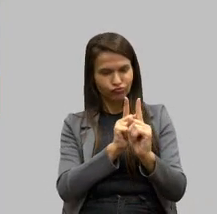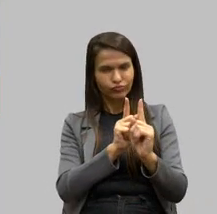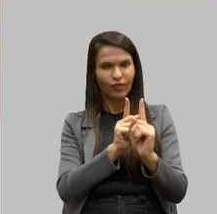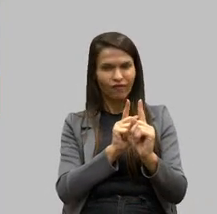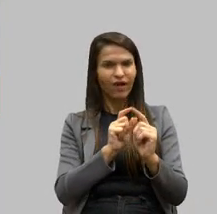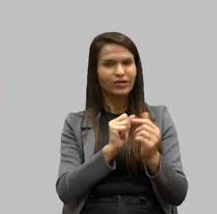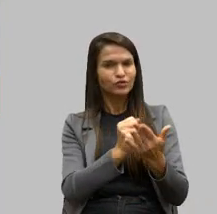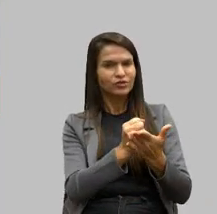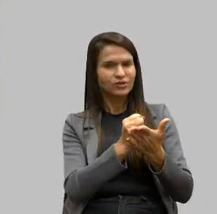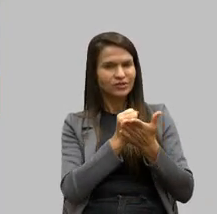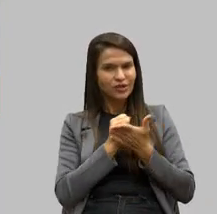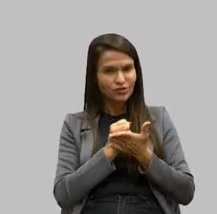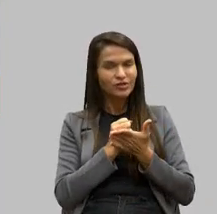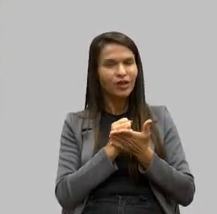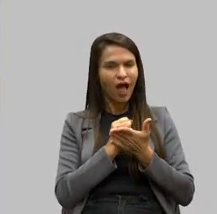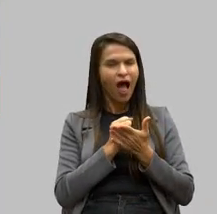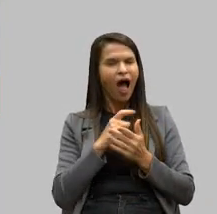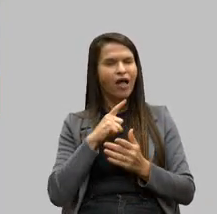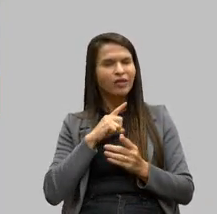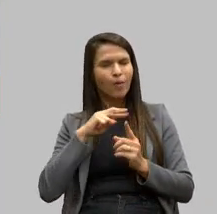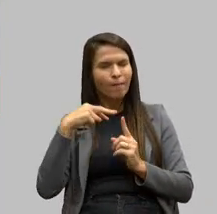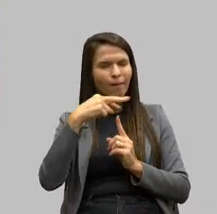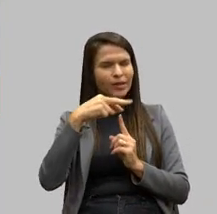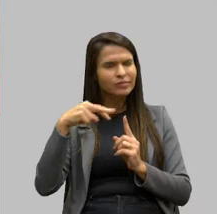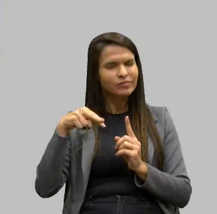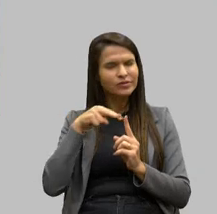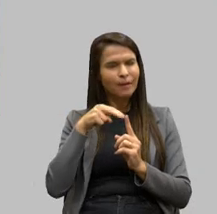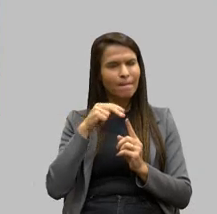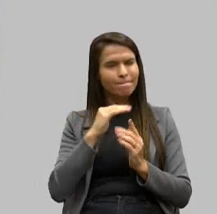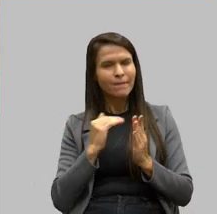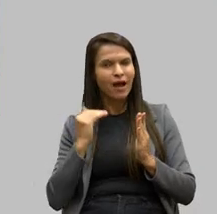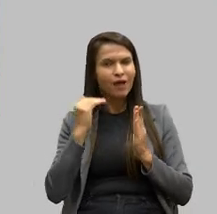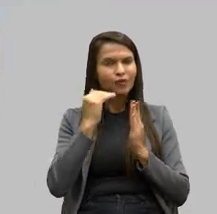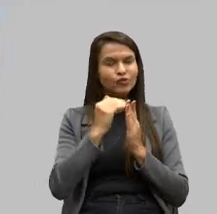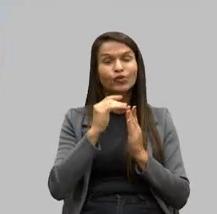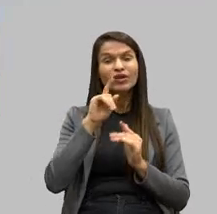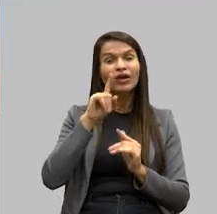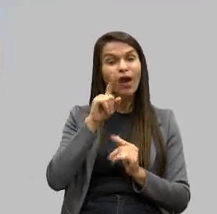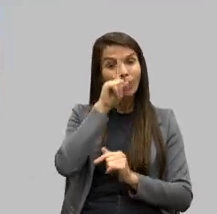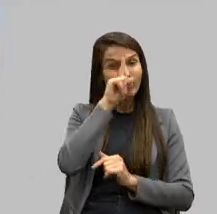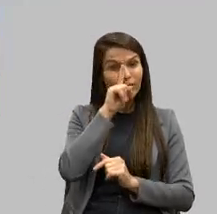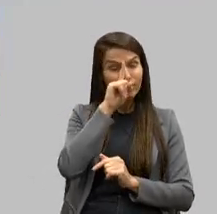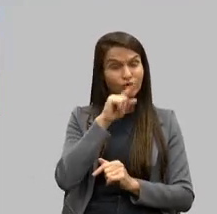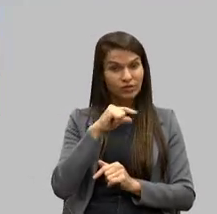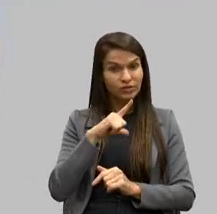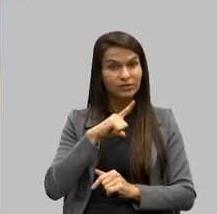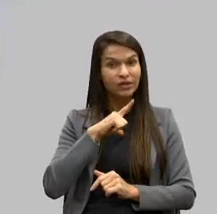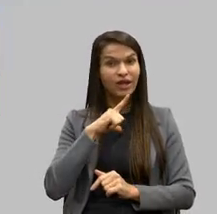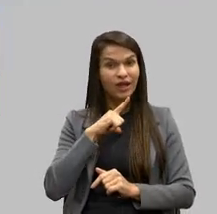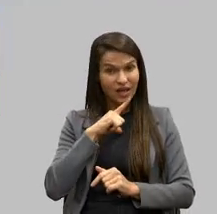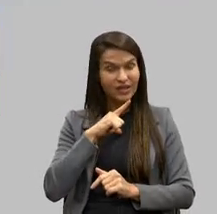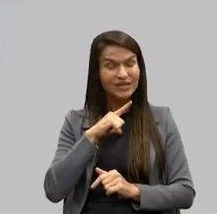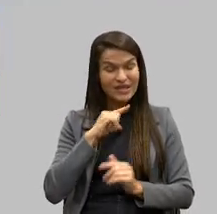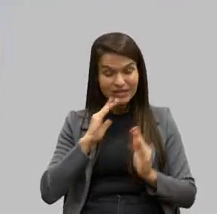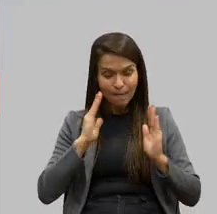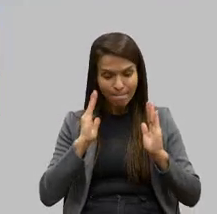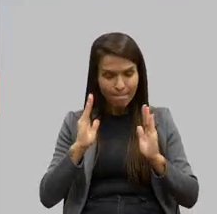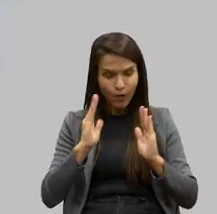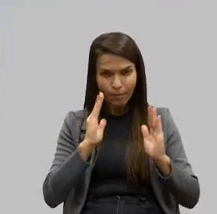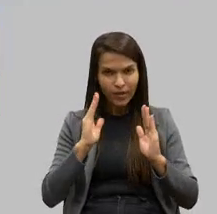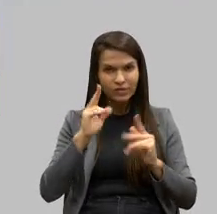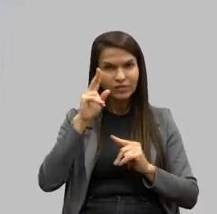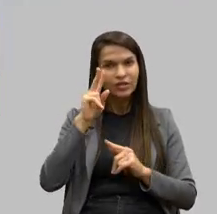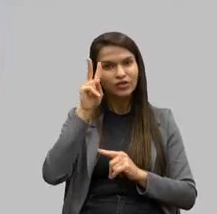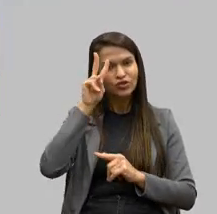ajudando a ter uma percepção maior do que é os riscos que nós estamos correndo nesse momento da história